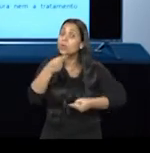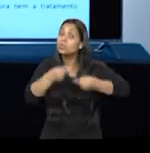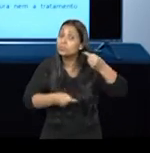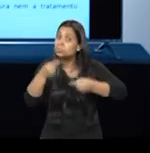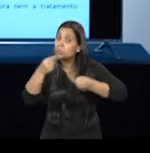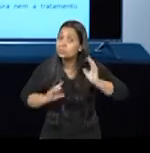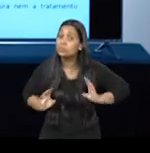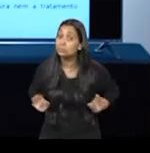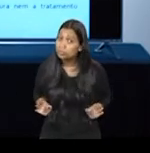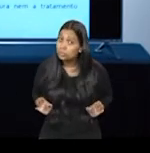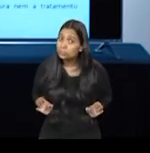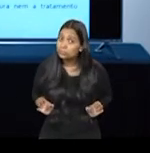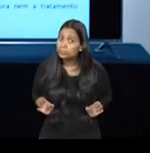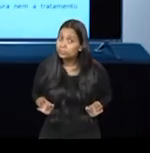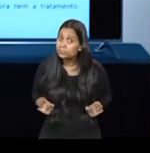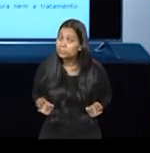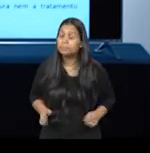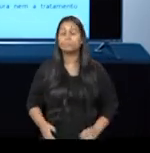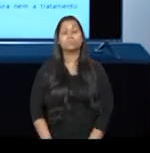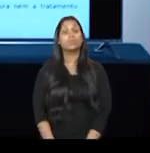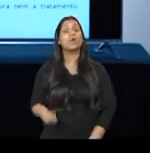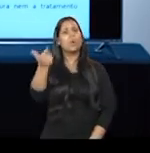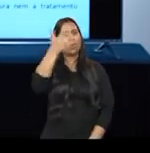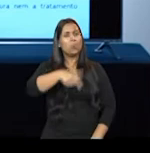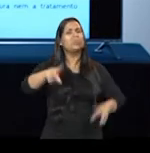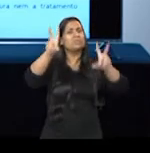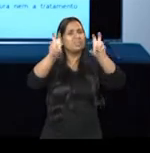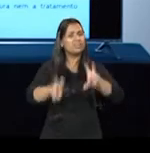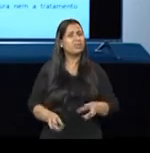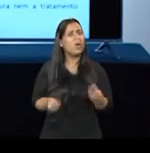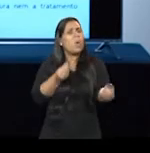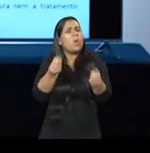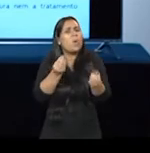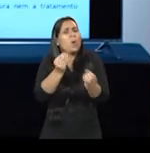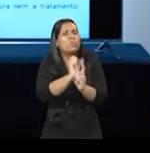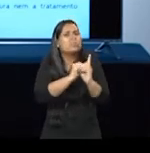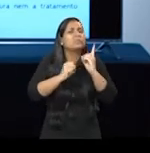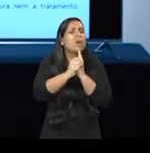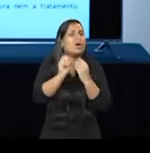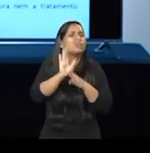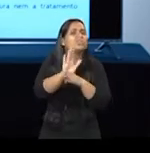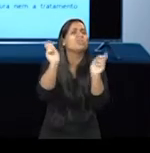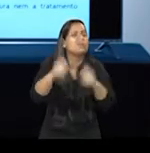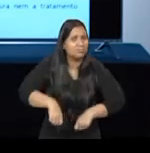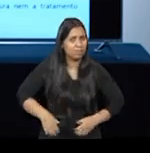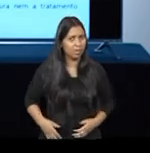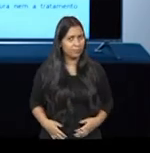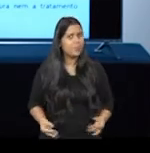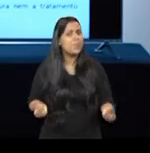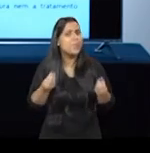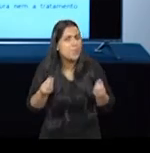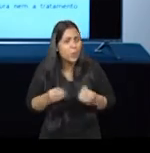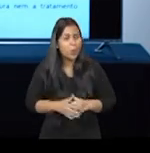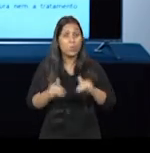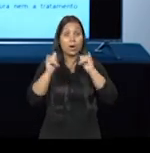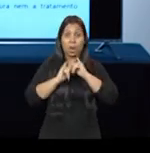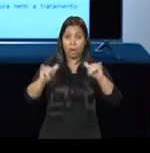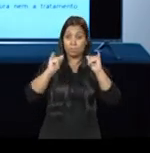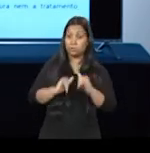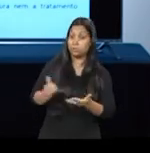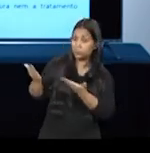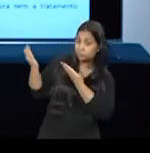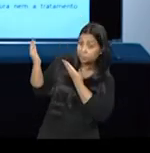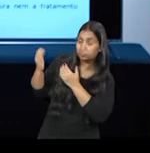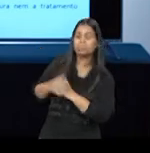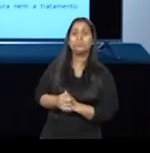precisa rever muitos pontos aí. Outra questão é como a sociedade pode ajudar, pessoal. A própria notícia ali diz,